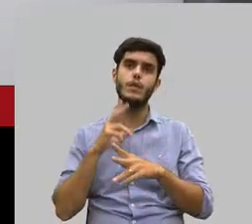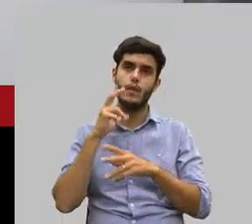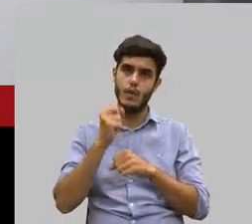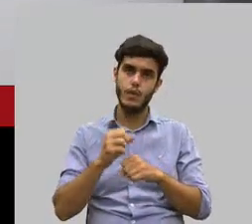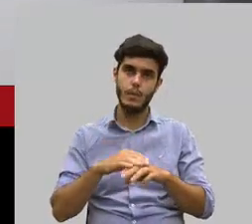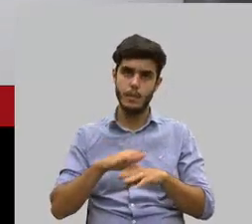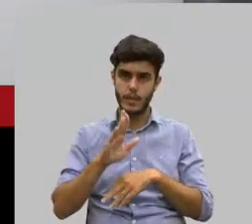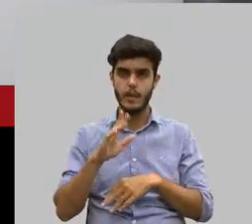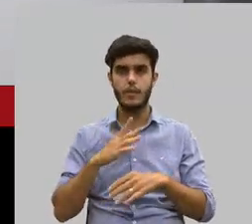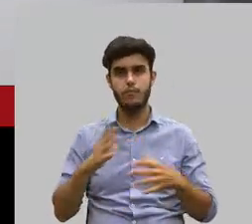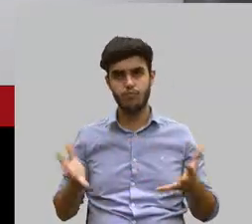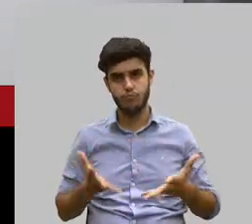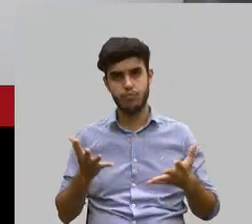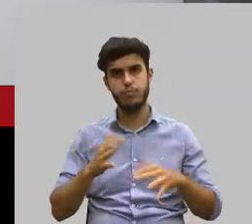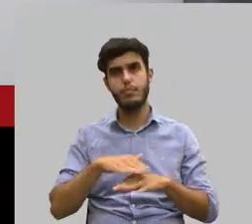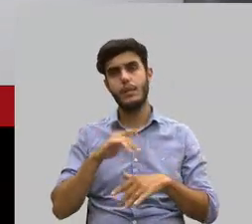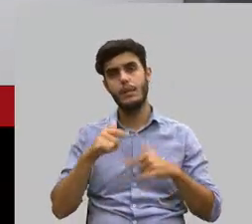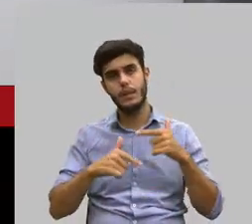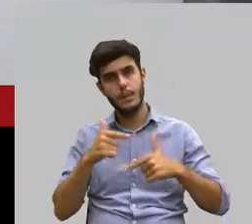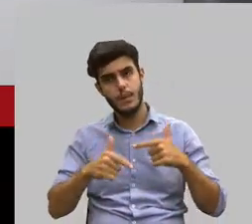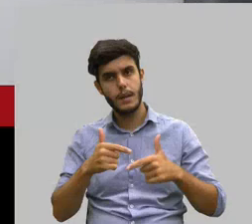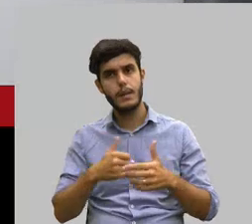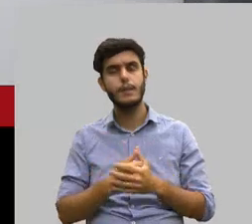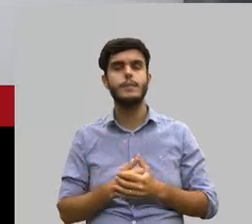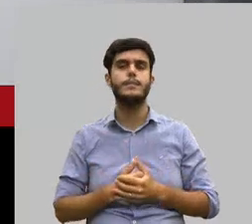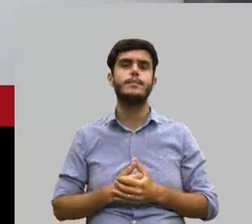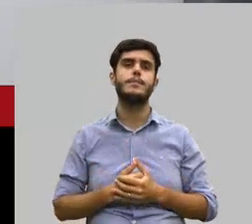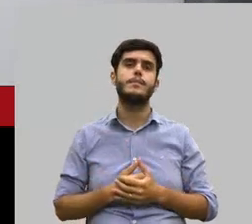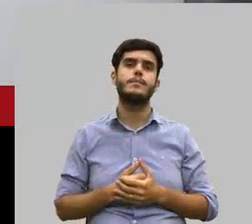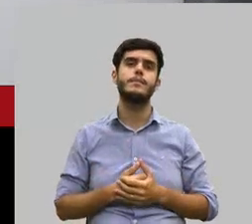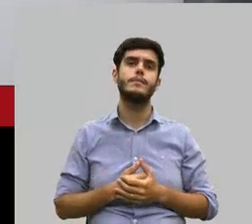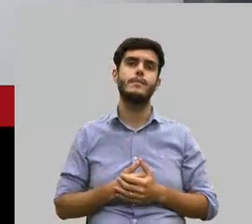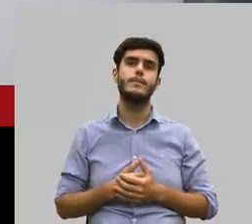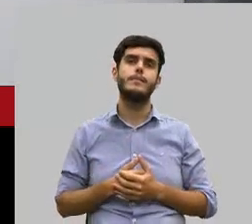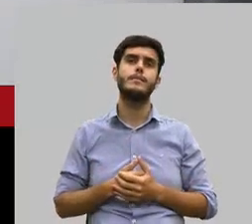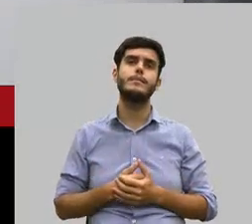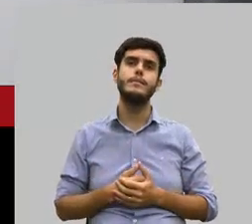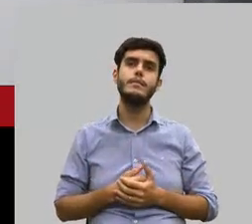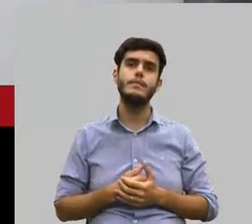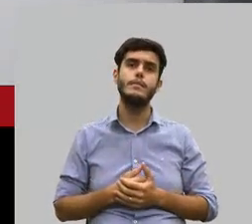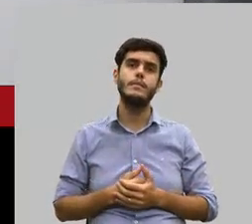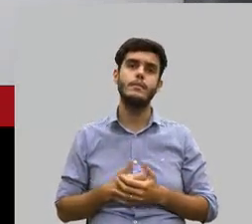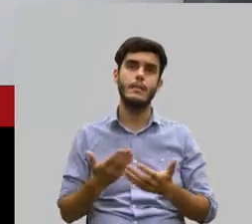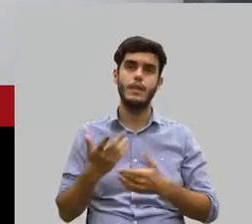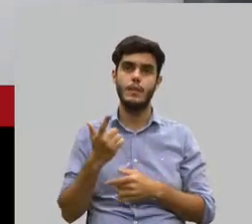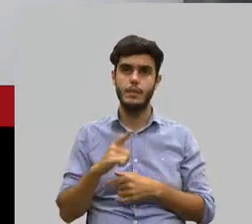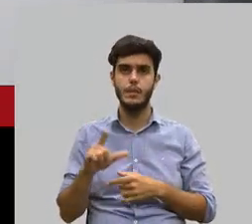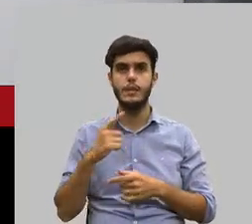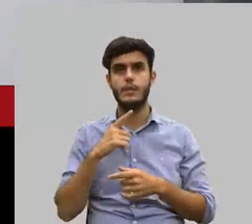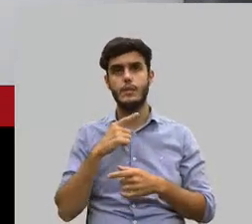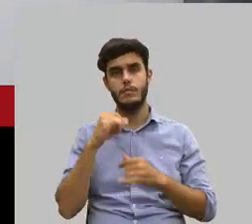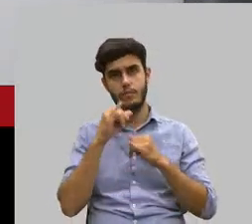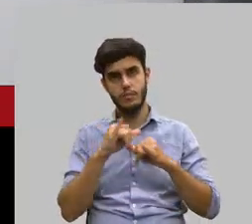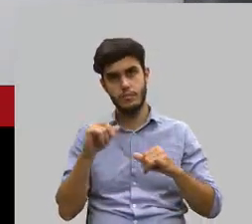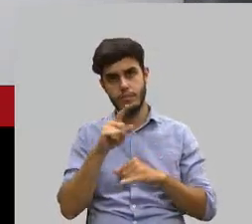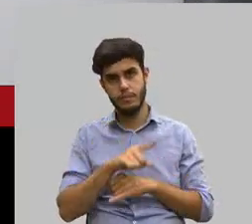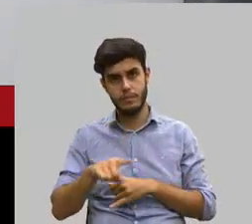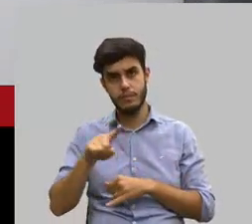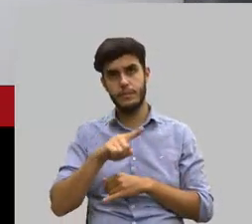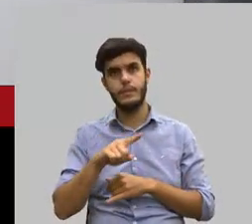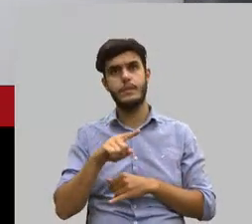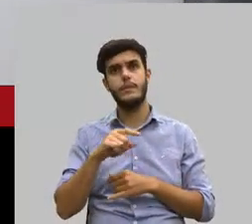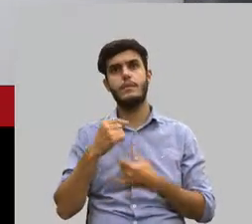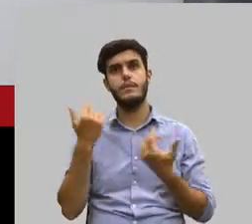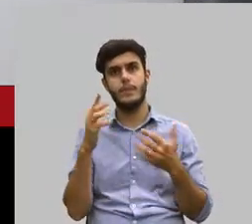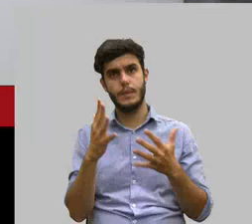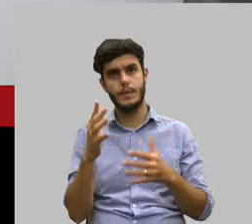colaborar com o trabalho então para não ser mais redundante eu quero deixar essa mensagem mesmo de de